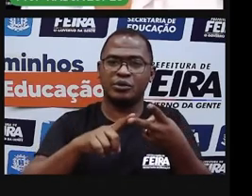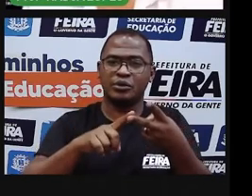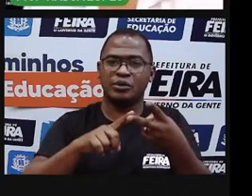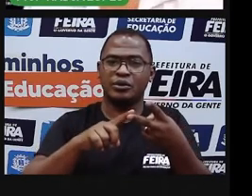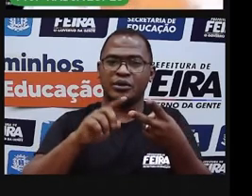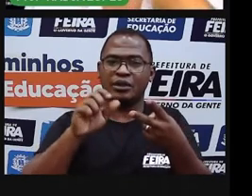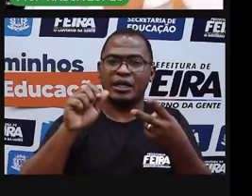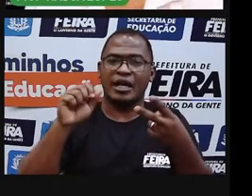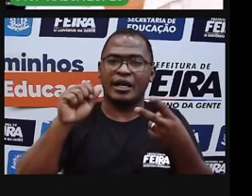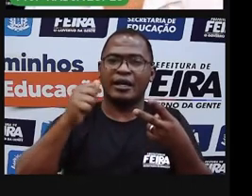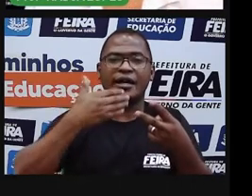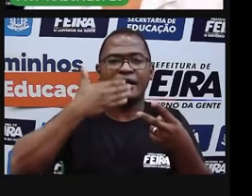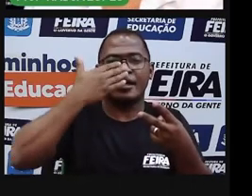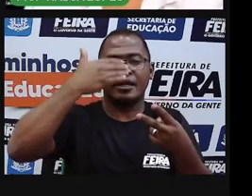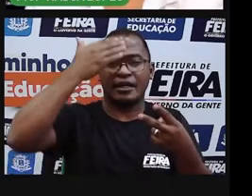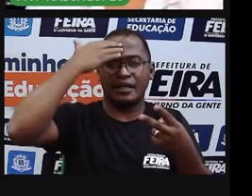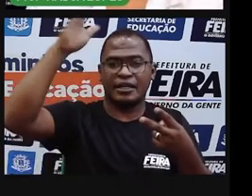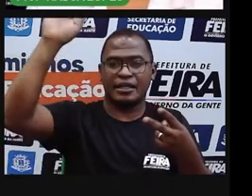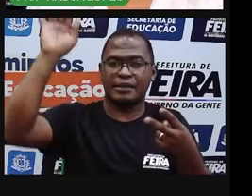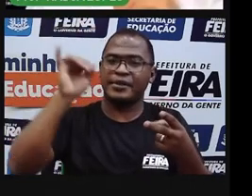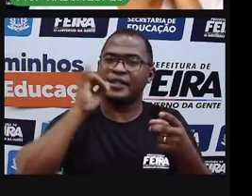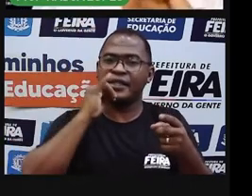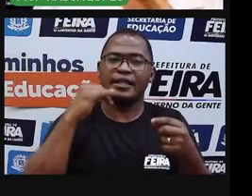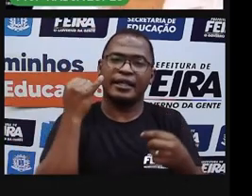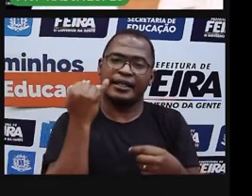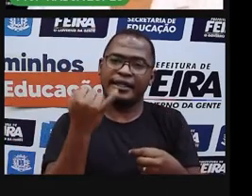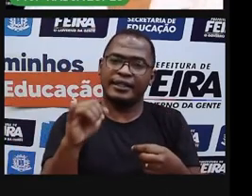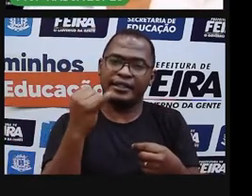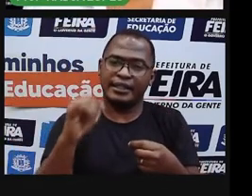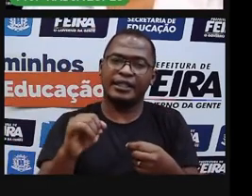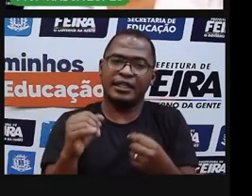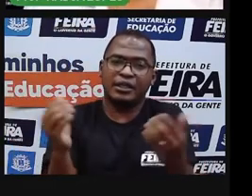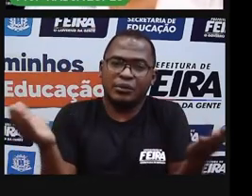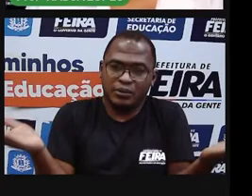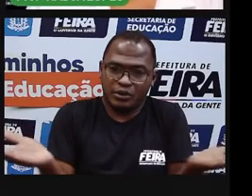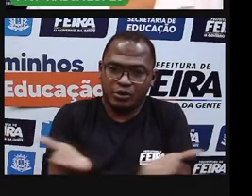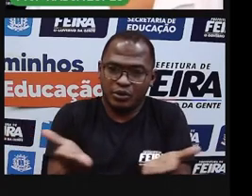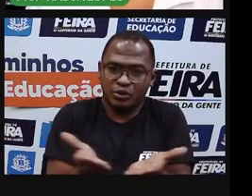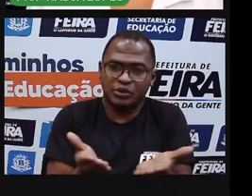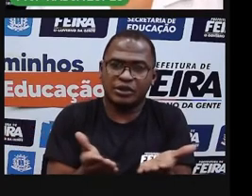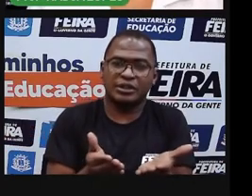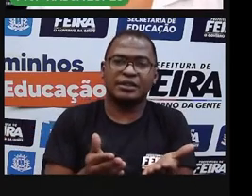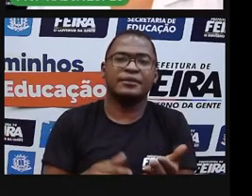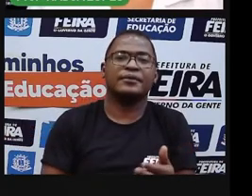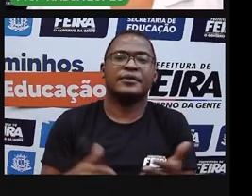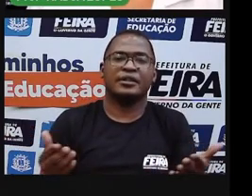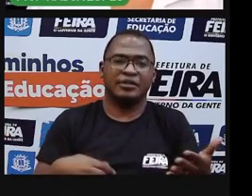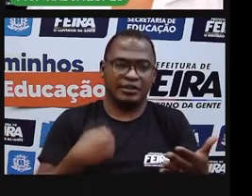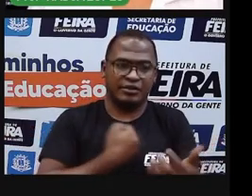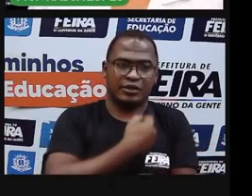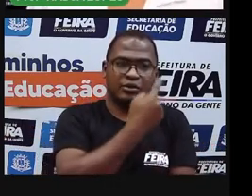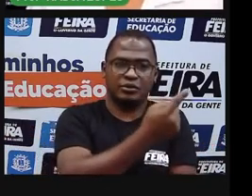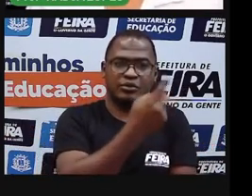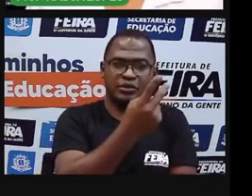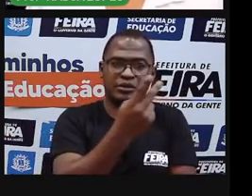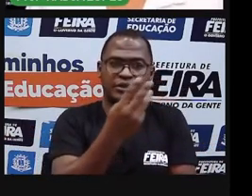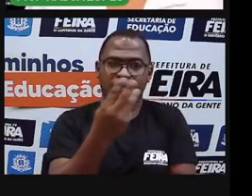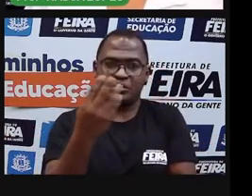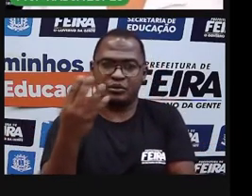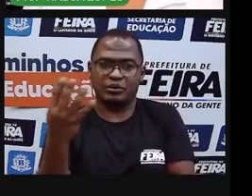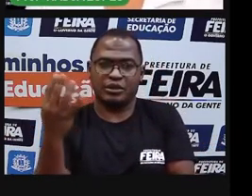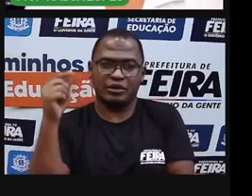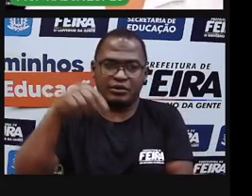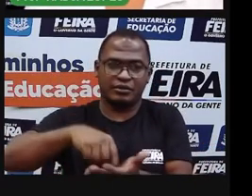que os nossos 12 é o que a gente usa né um dois três passe representado através de símbolos e